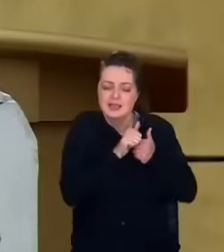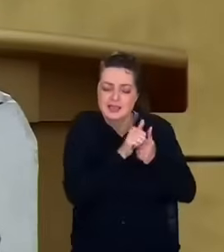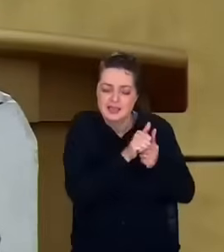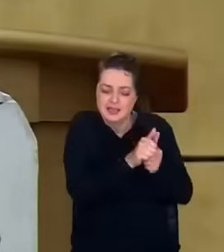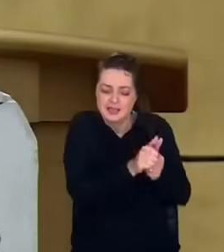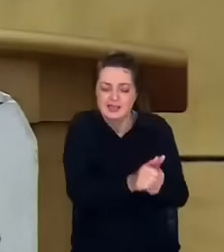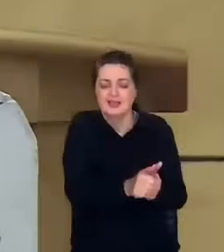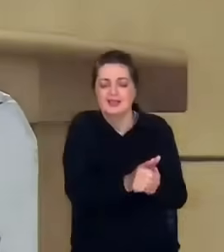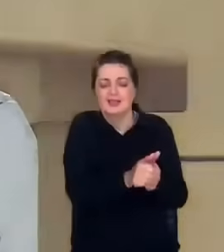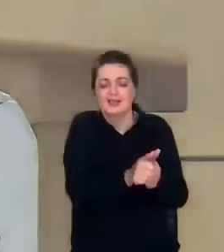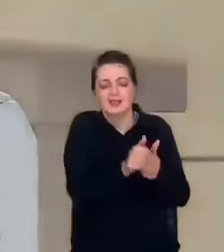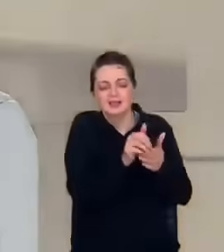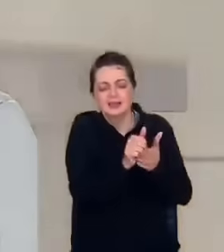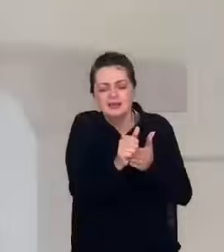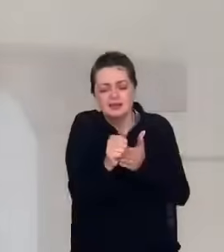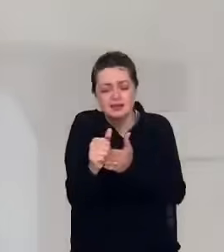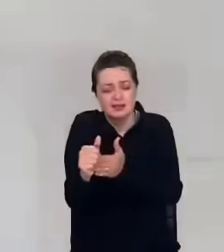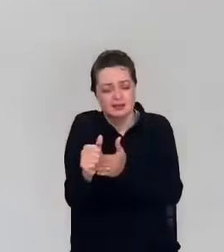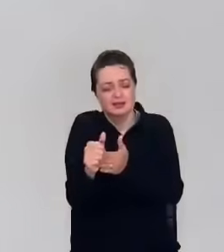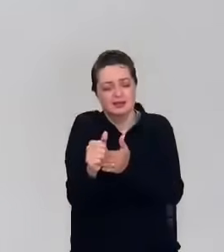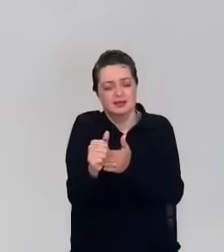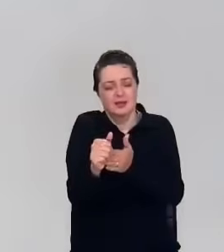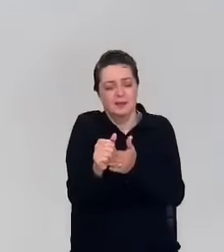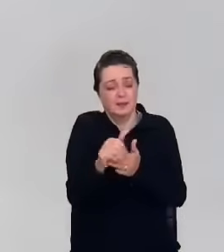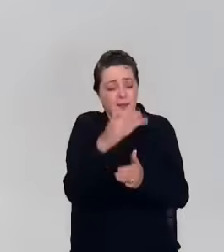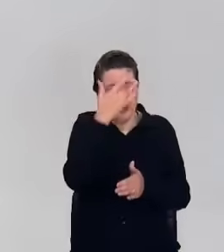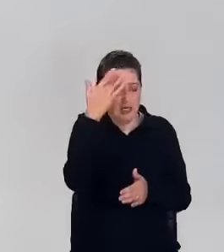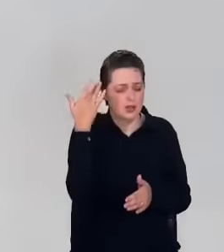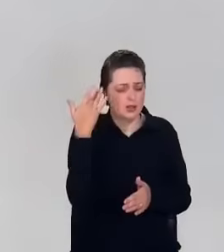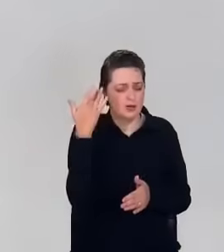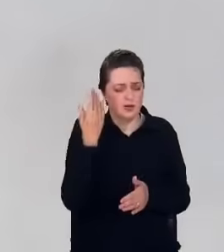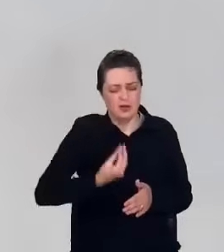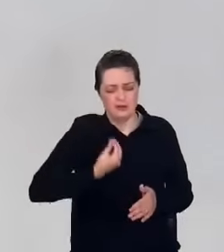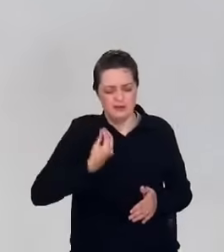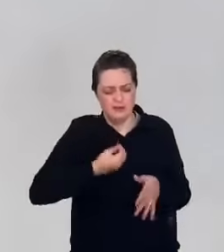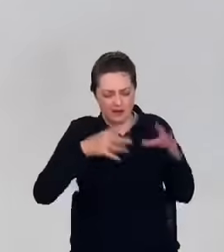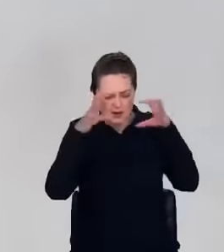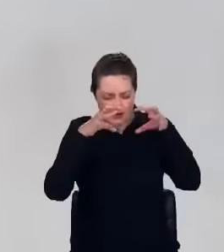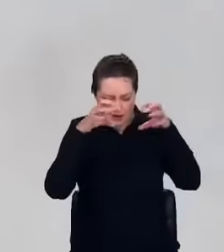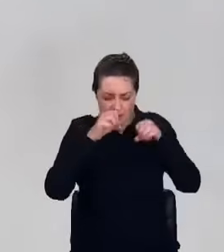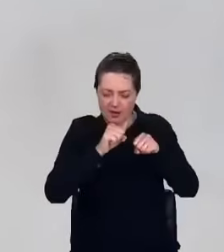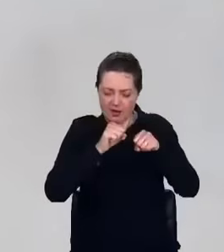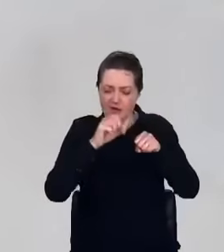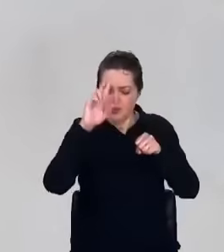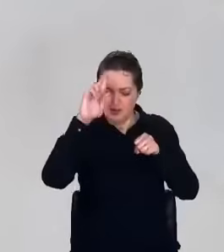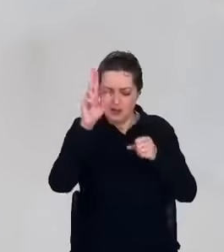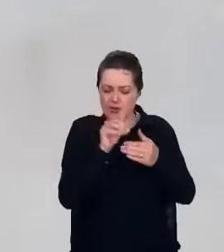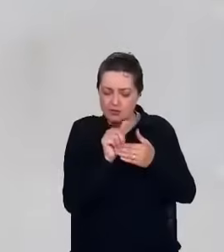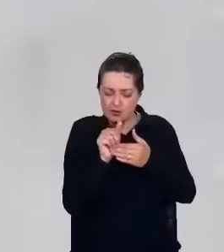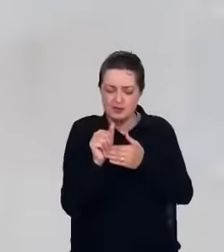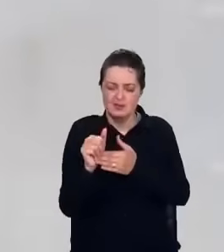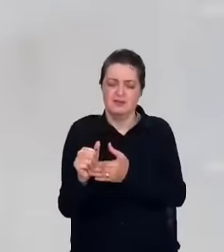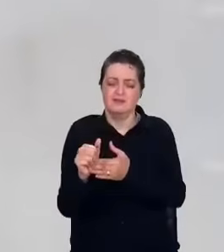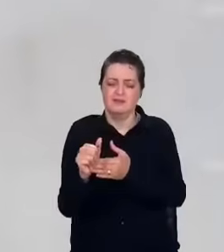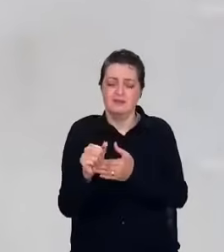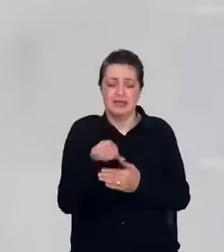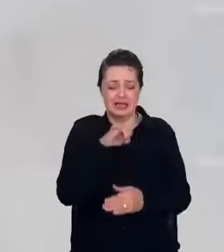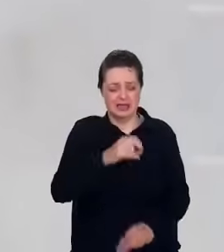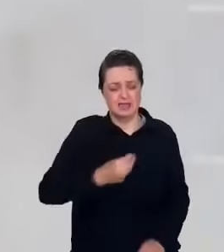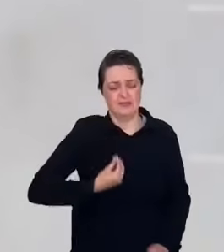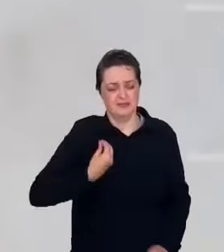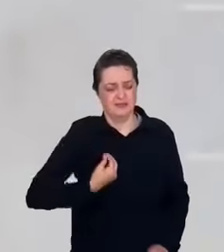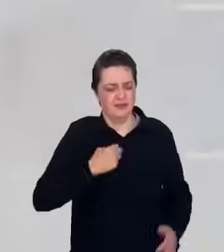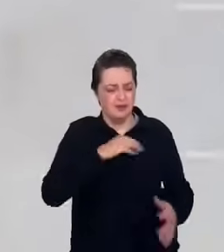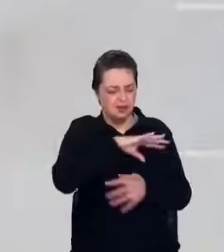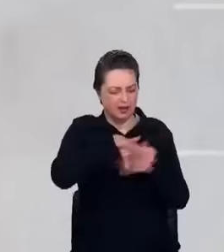os que estão no escuro, para levar aqueles que estão nas trevas,